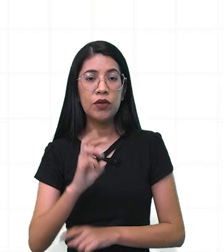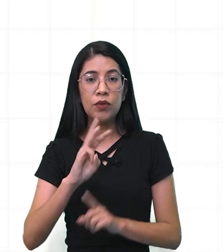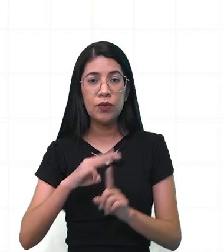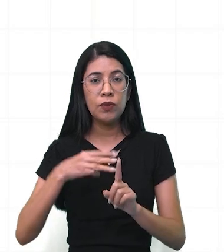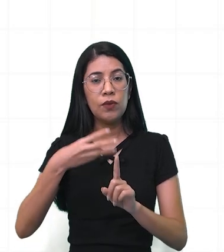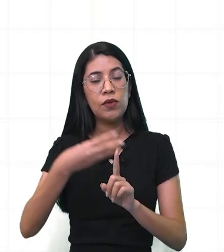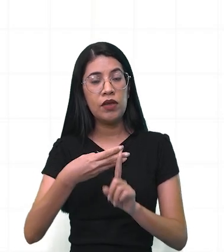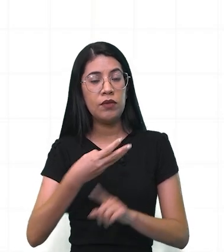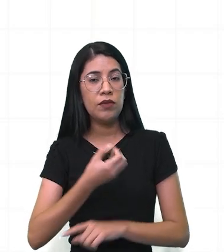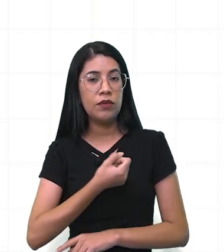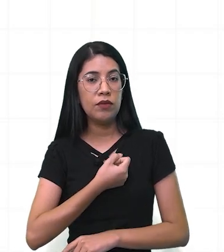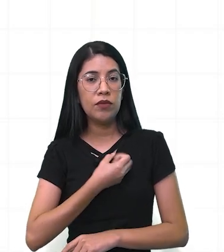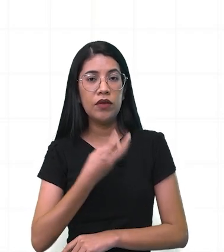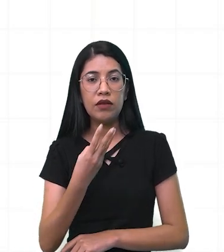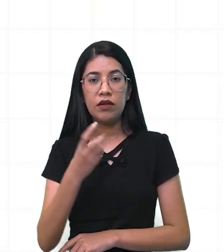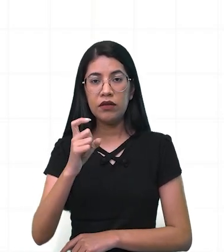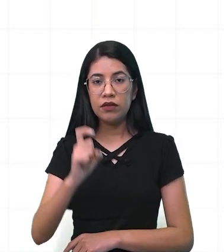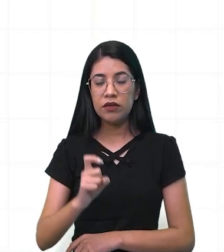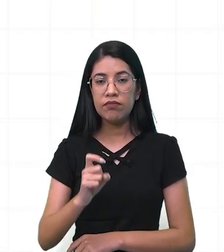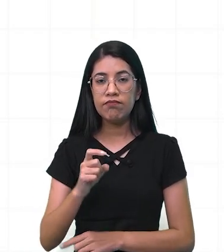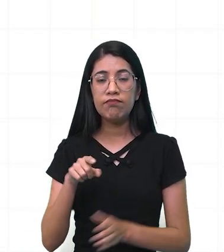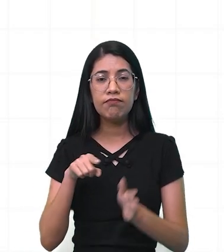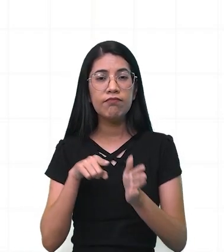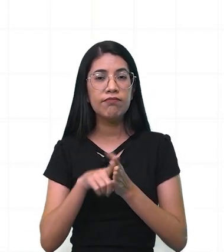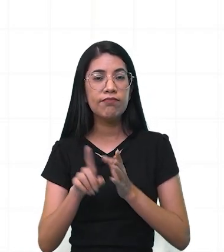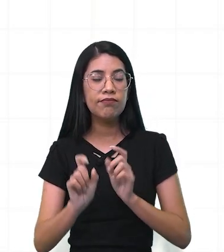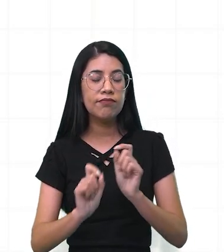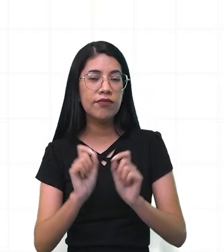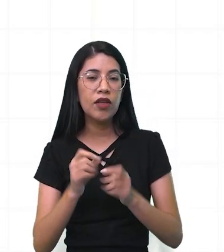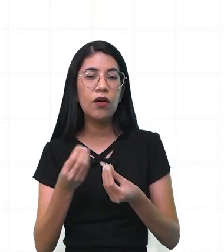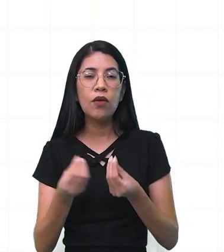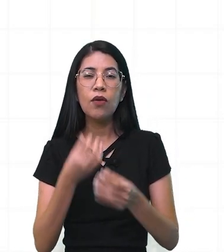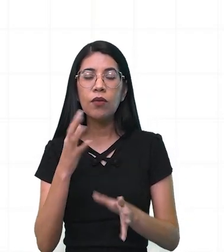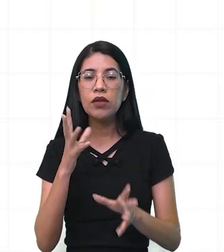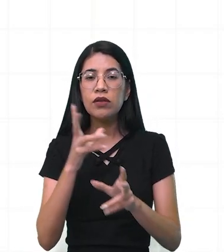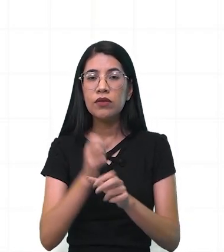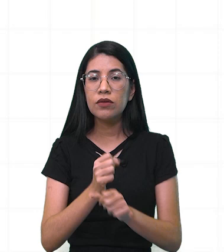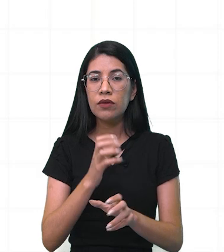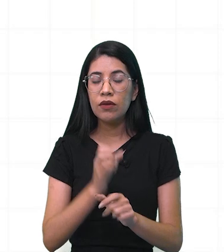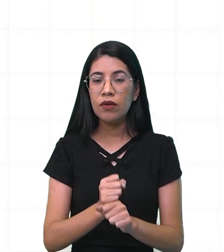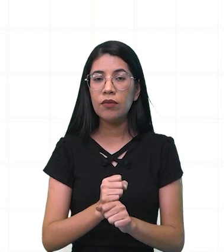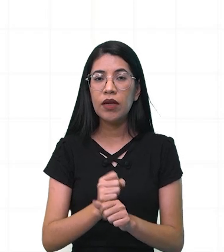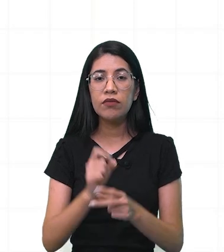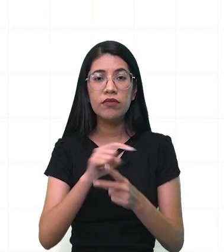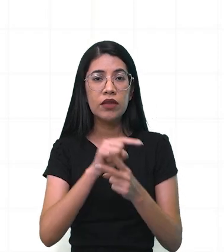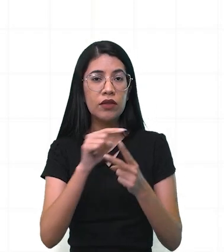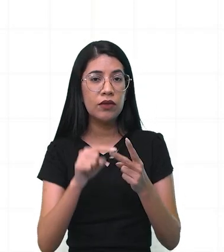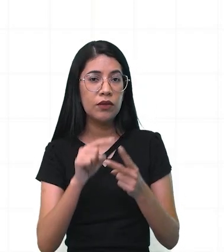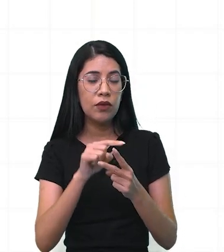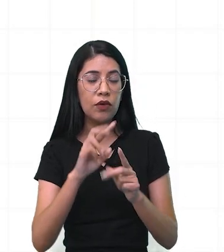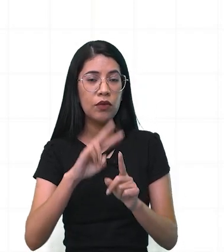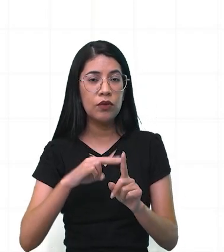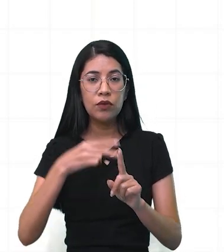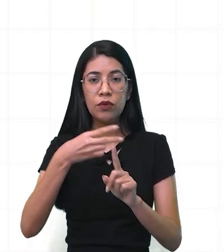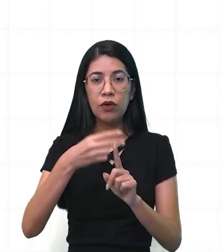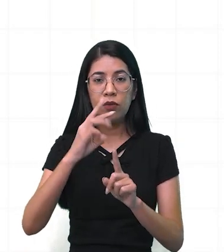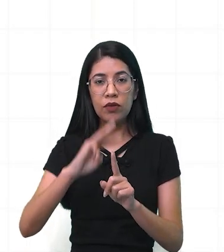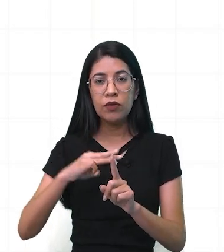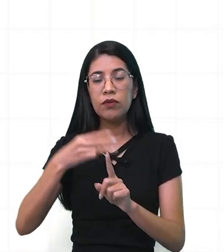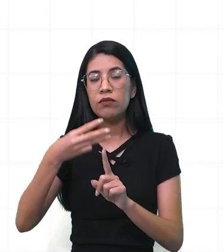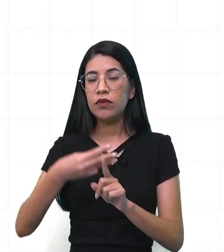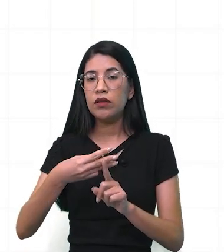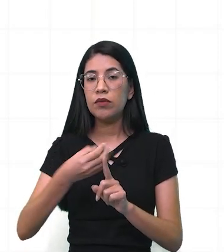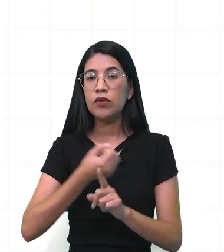3x. E eu pergunto de vocês, qual a soma desses do dobro com o triplo de um número, do